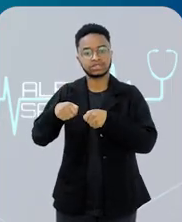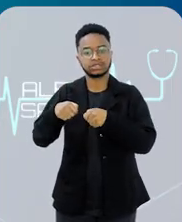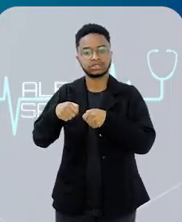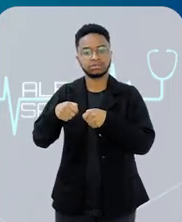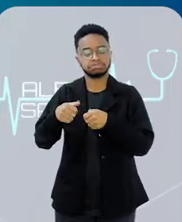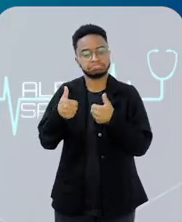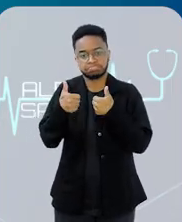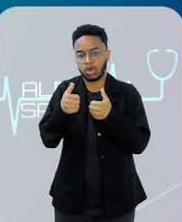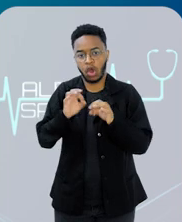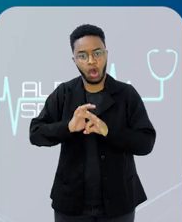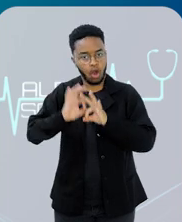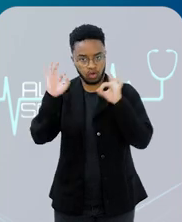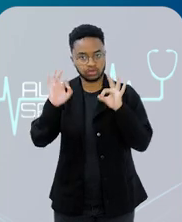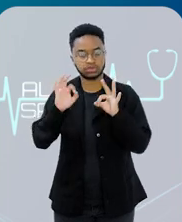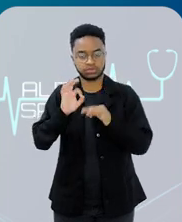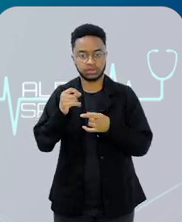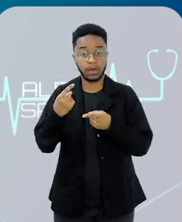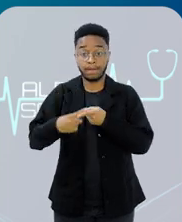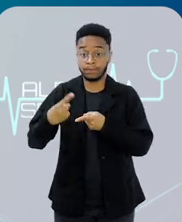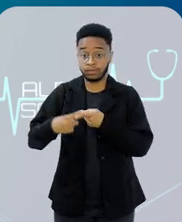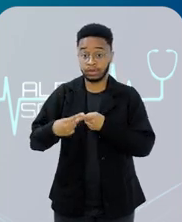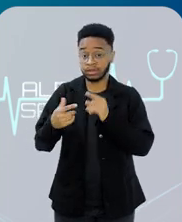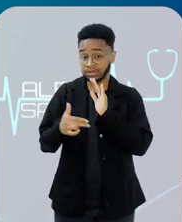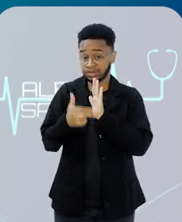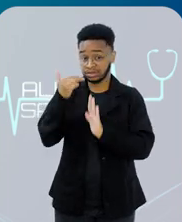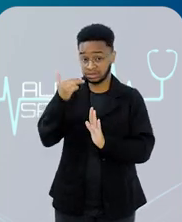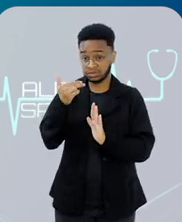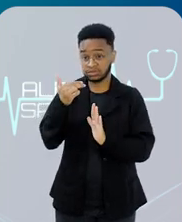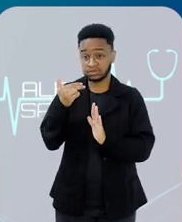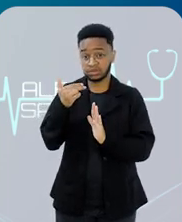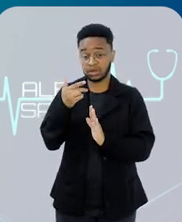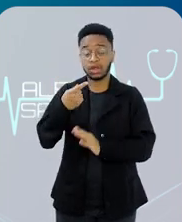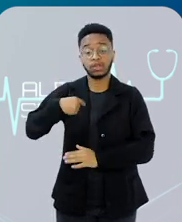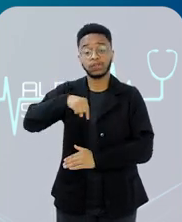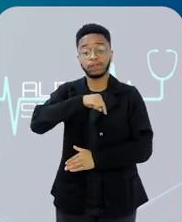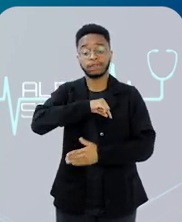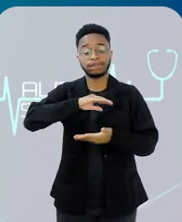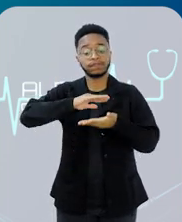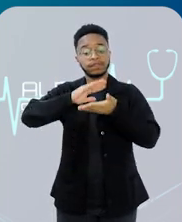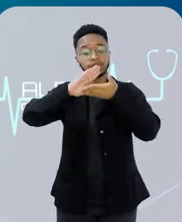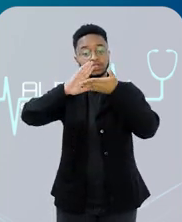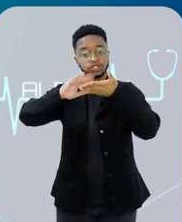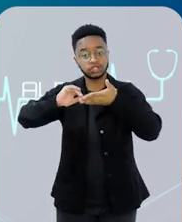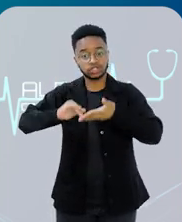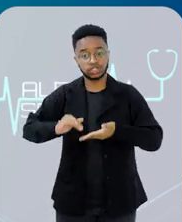eles estarem excelentes. Né? Porque é uma cirurgia onde a gente vai